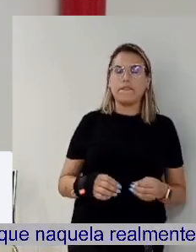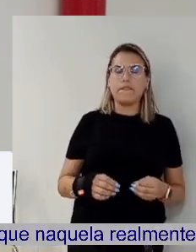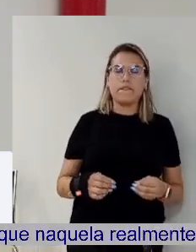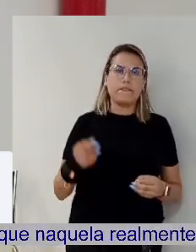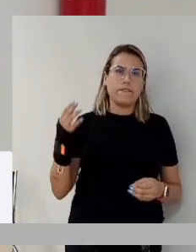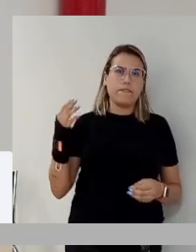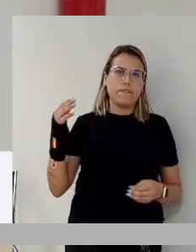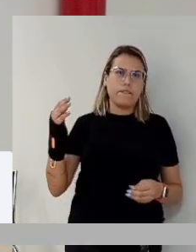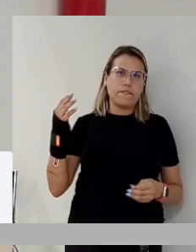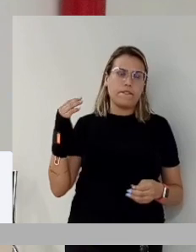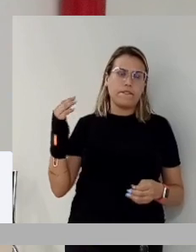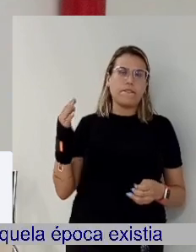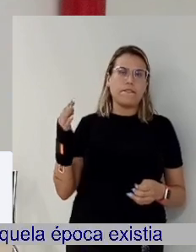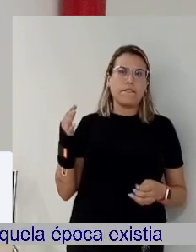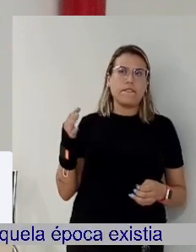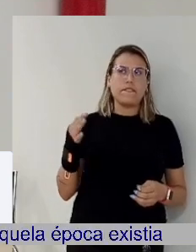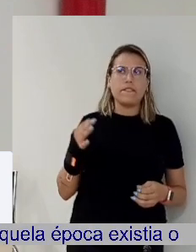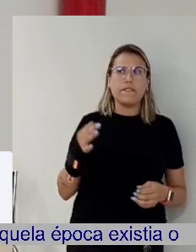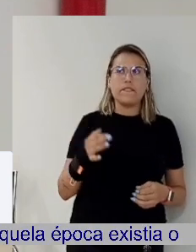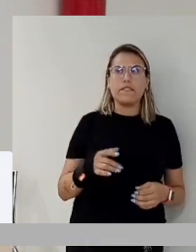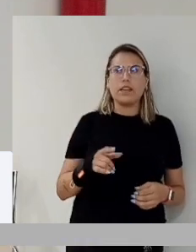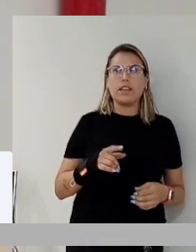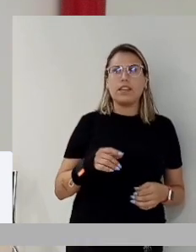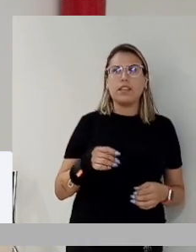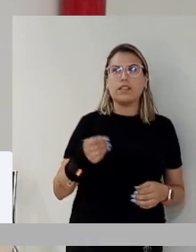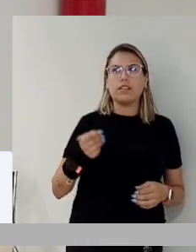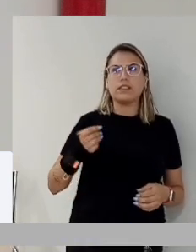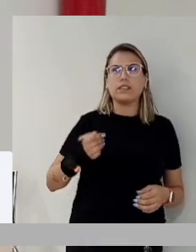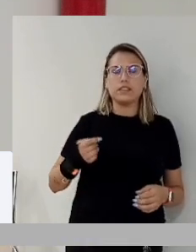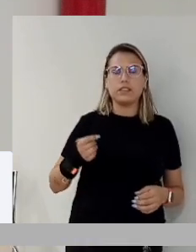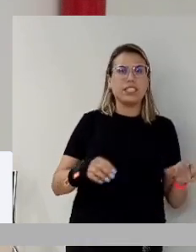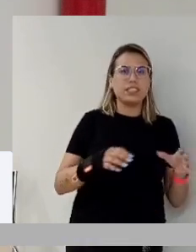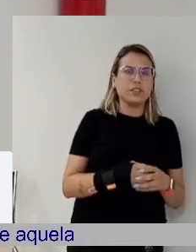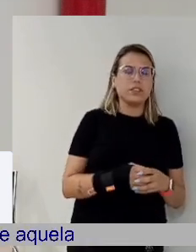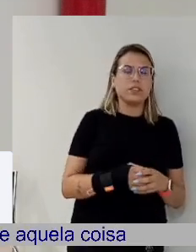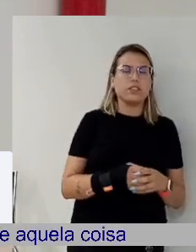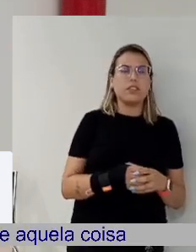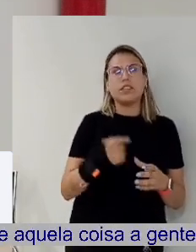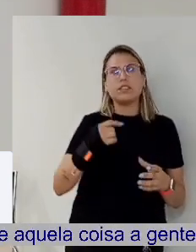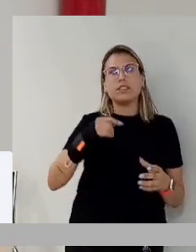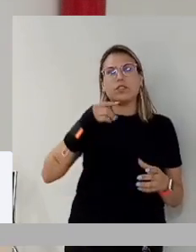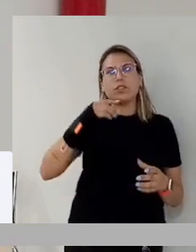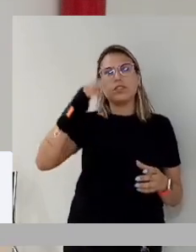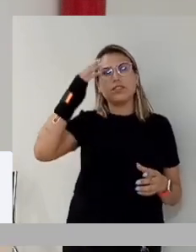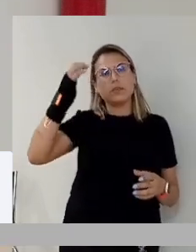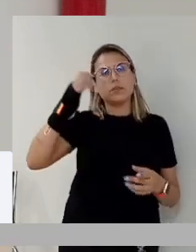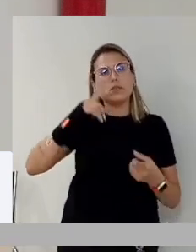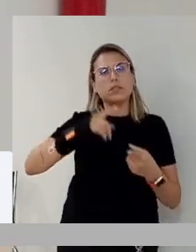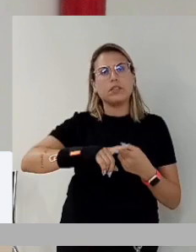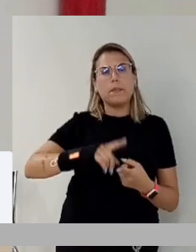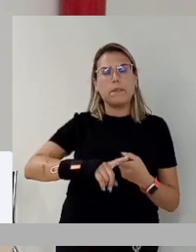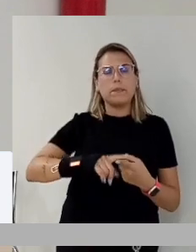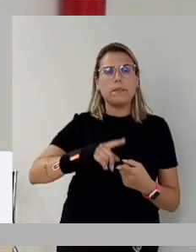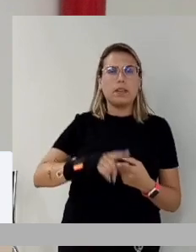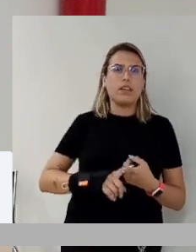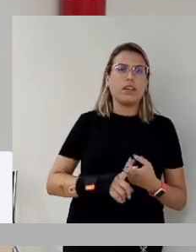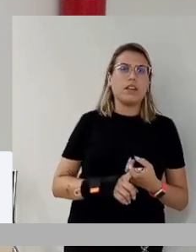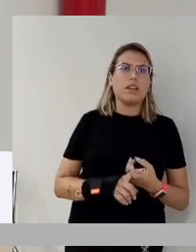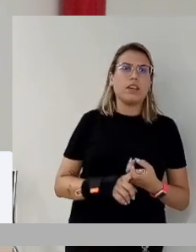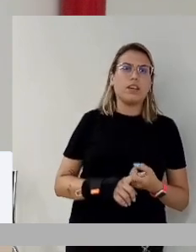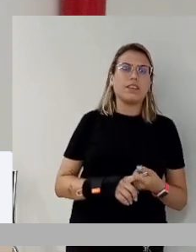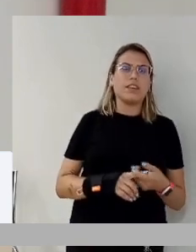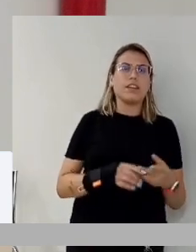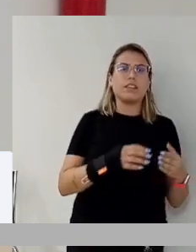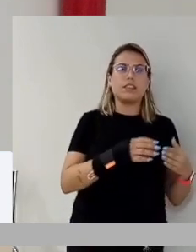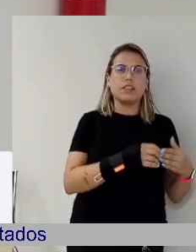naquela época existia o translado aqui por dentro das comad aquela coisa a gente sabia também as frotas que era transportado do